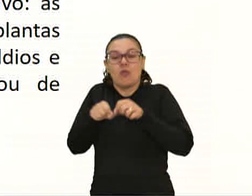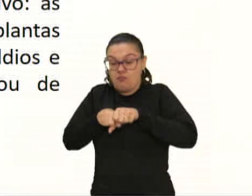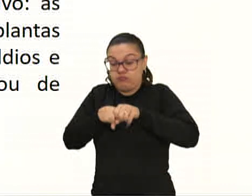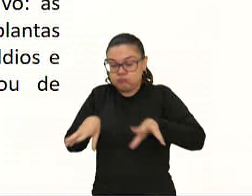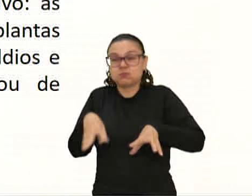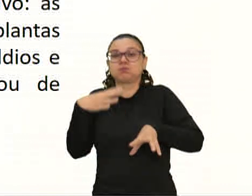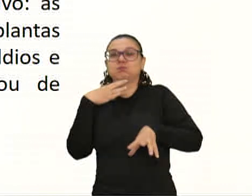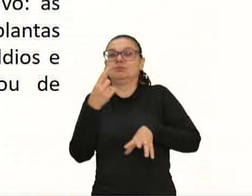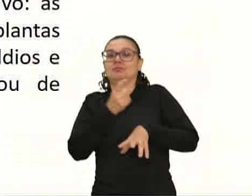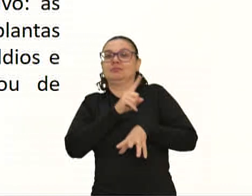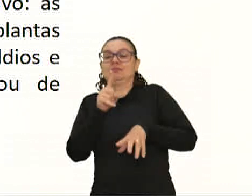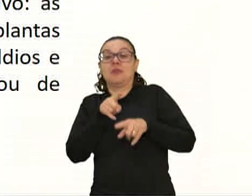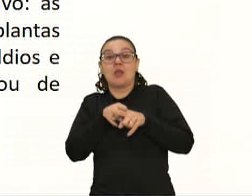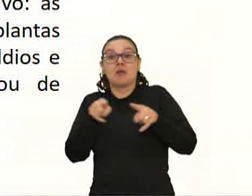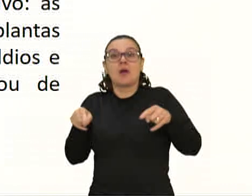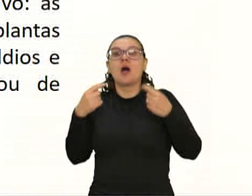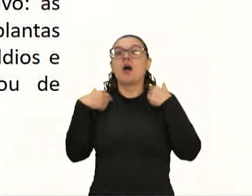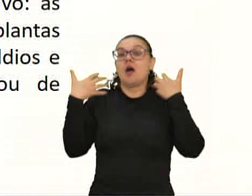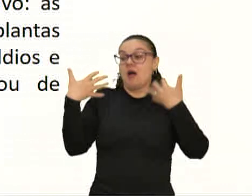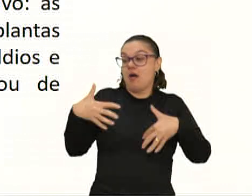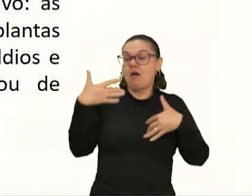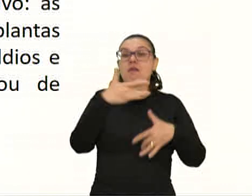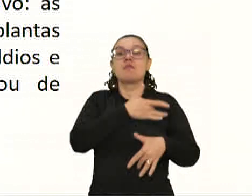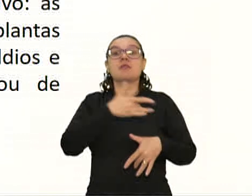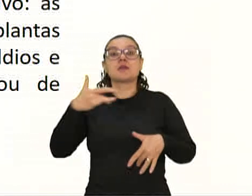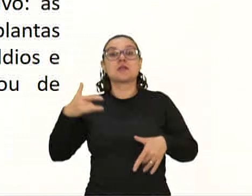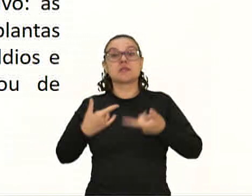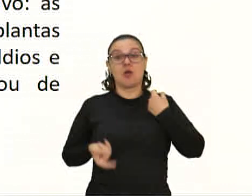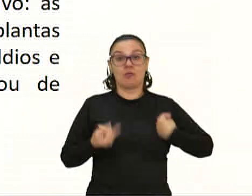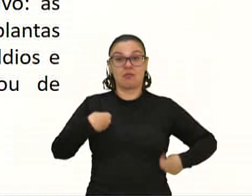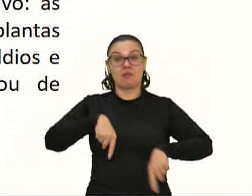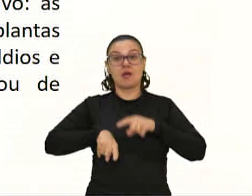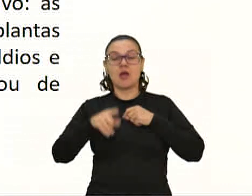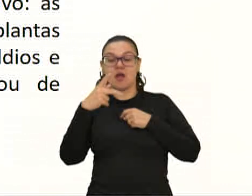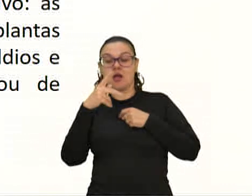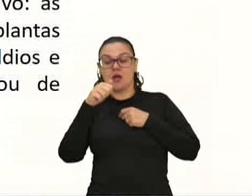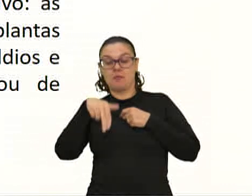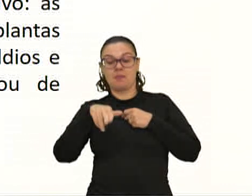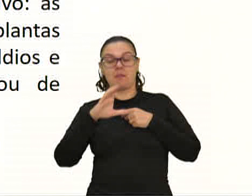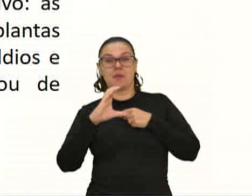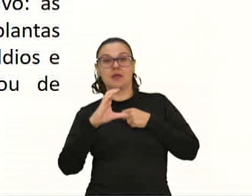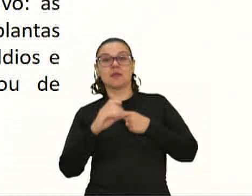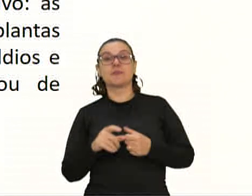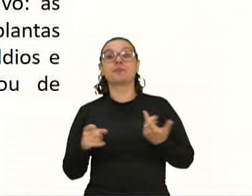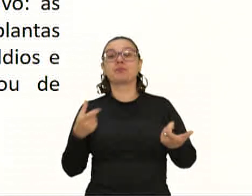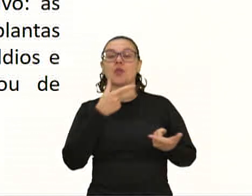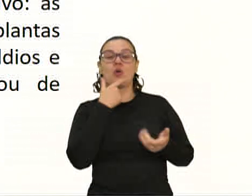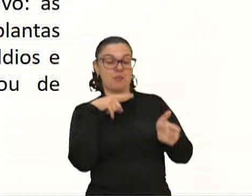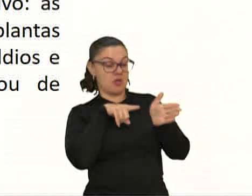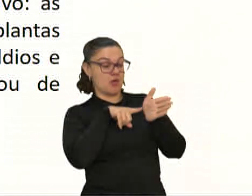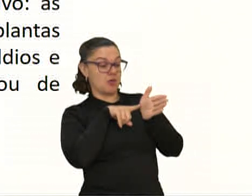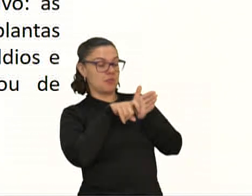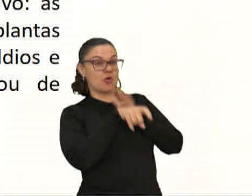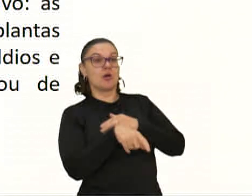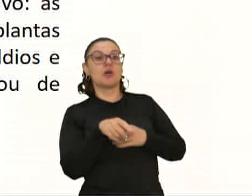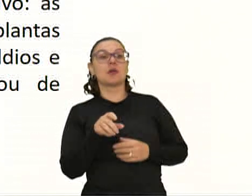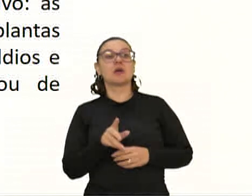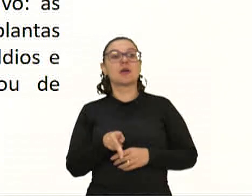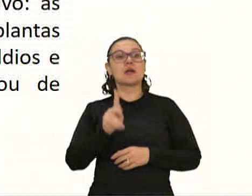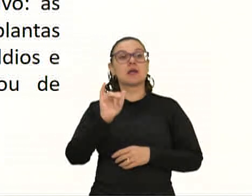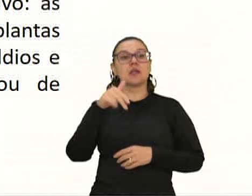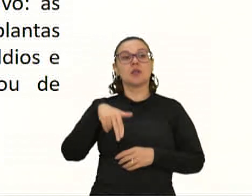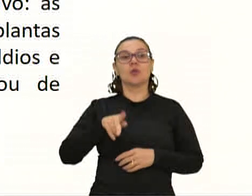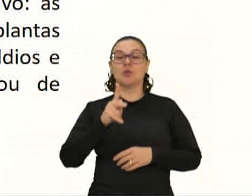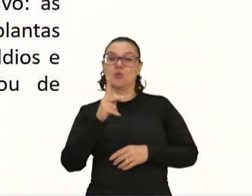difundida, mas com enorme potencial nutritivo, as punks. O termo criado pelo biólogo Valdeli Knupp